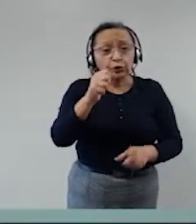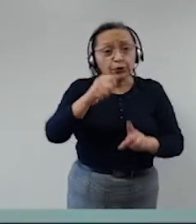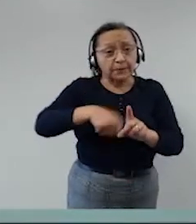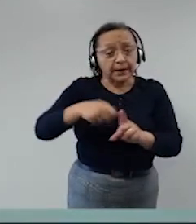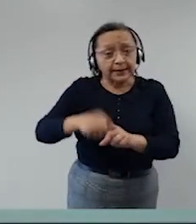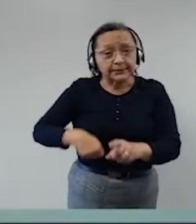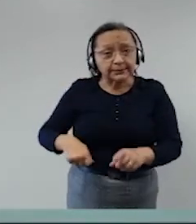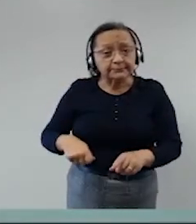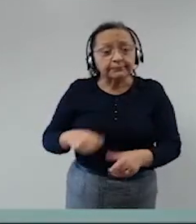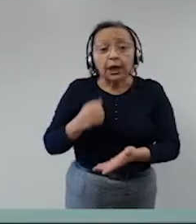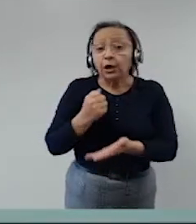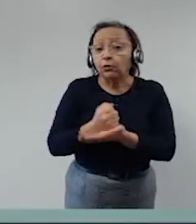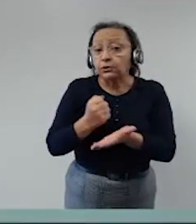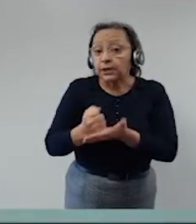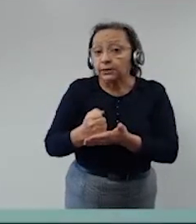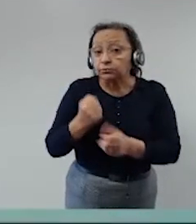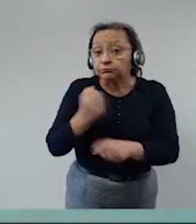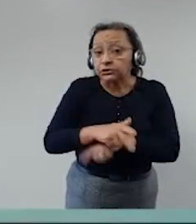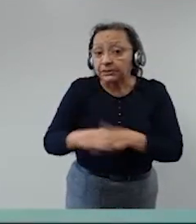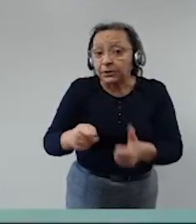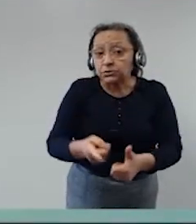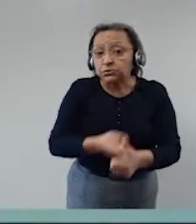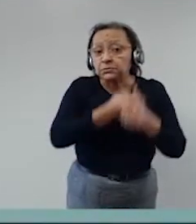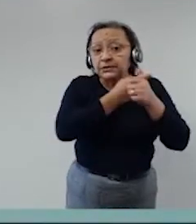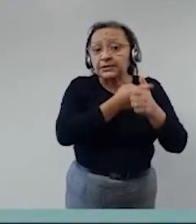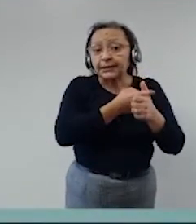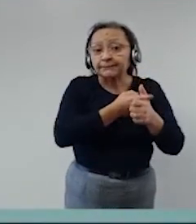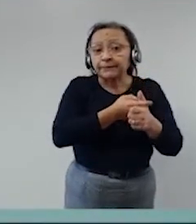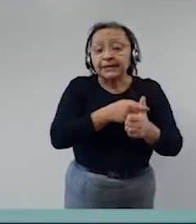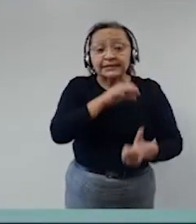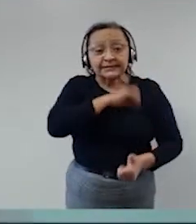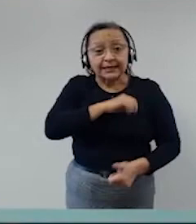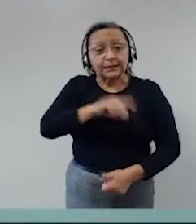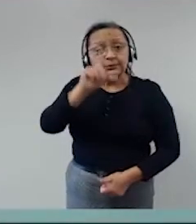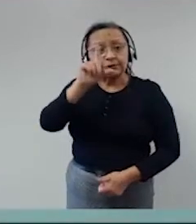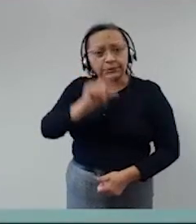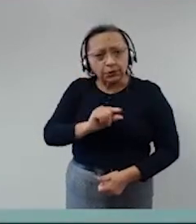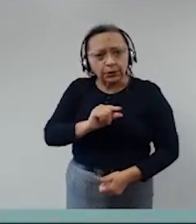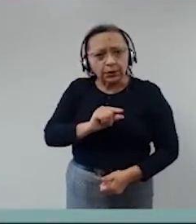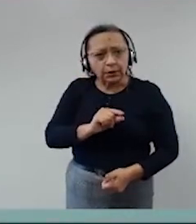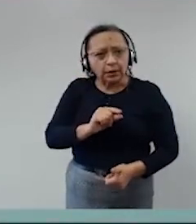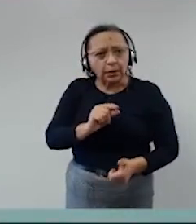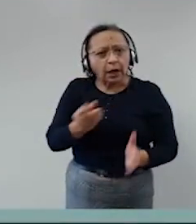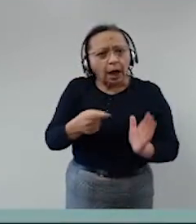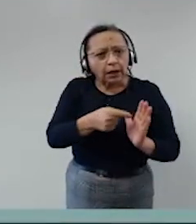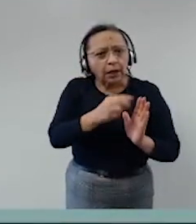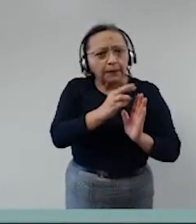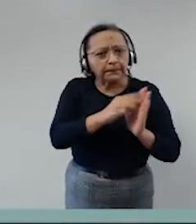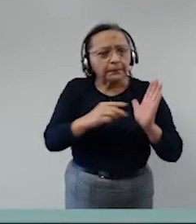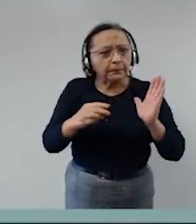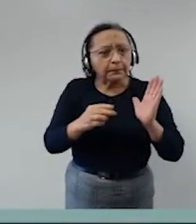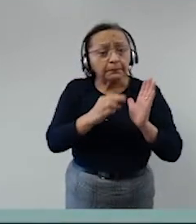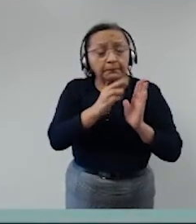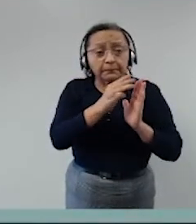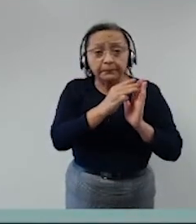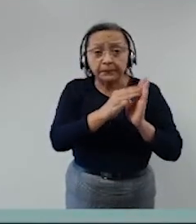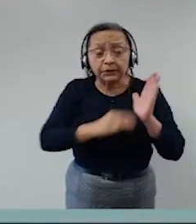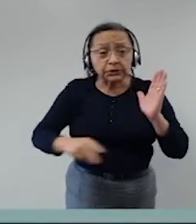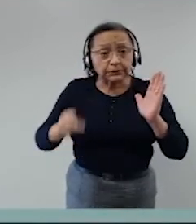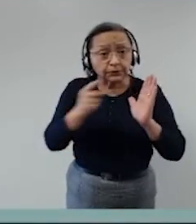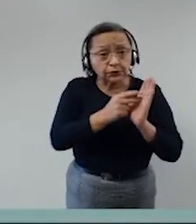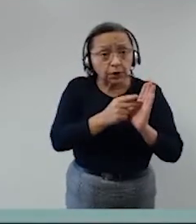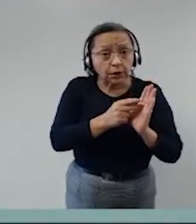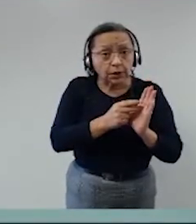Suspensão de contrato de trabalho, redução de salário, tudo isso sem participação do ente sindical, através